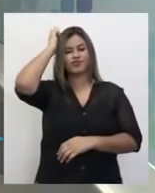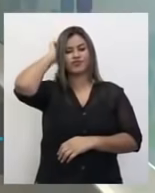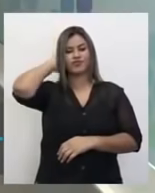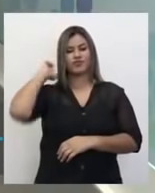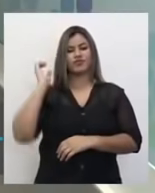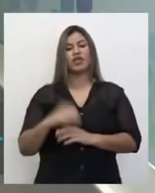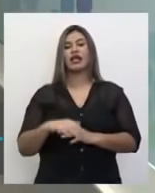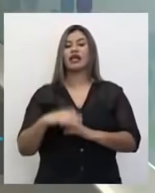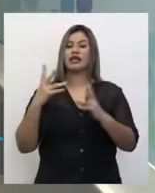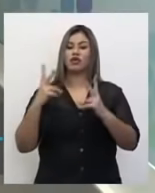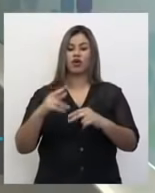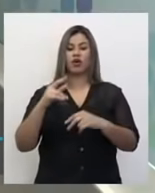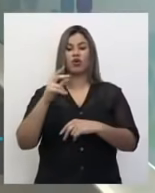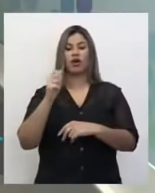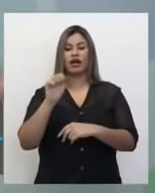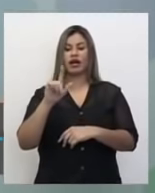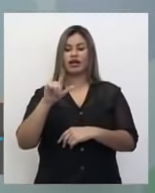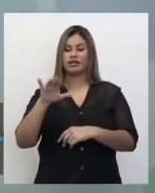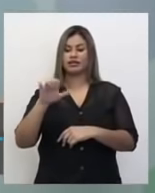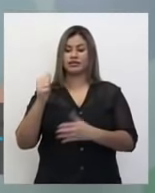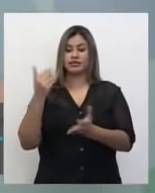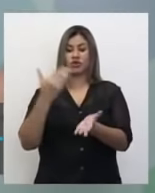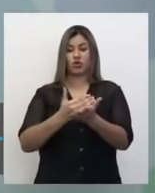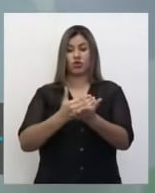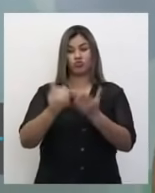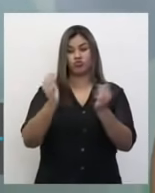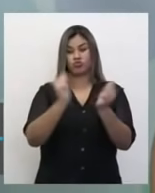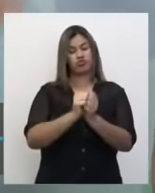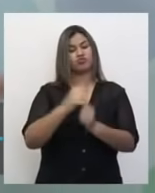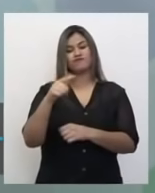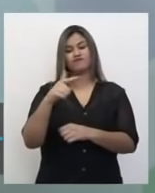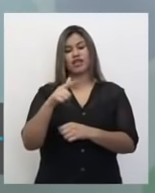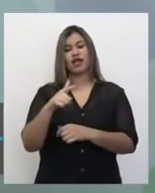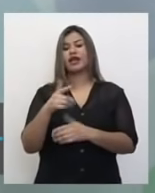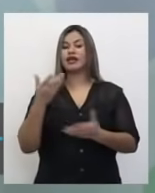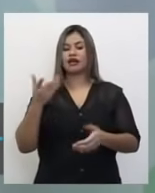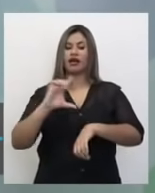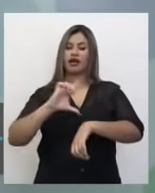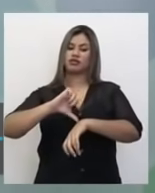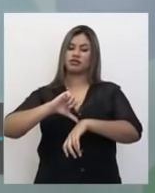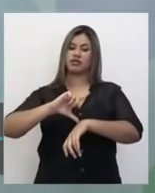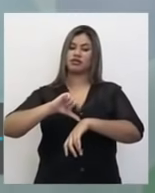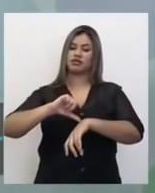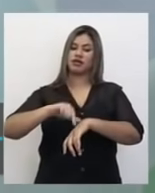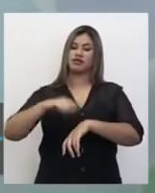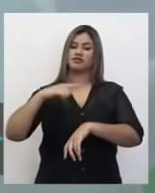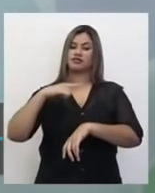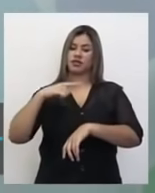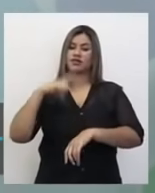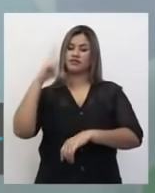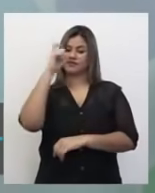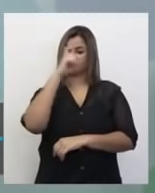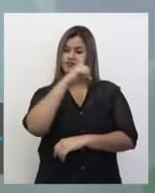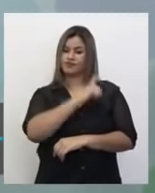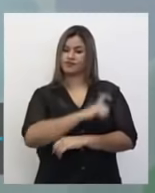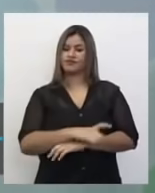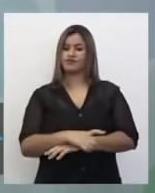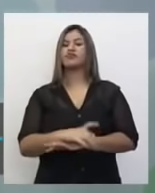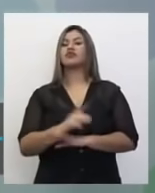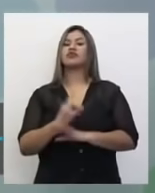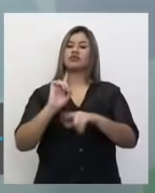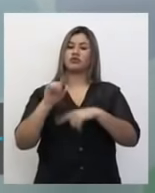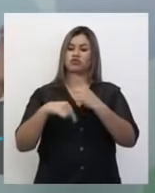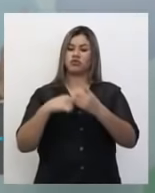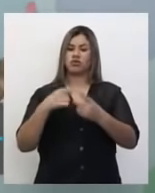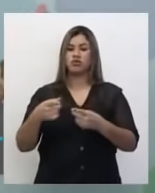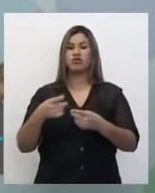começou desde o início da aula, ela não tá assistindo desde o início. Então se chegar agora mesmo, Alícia, vai ter uma dificuldade, mas não tem problema. Acompanha,